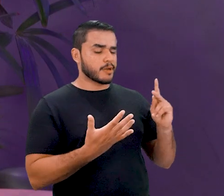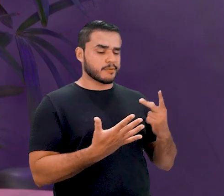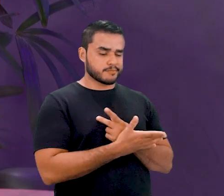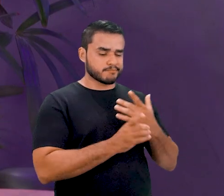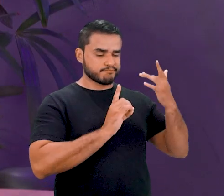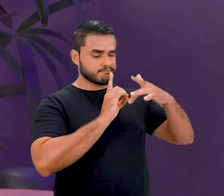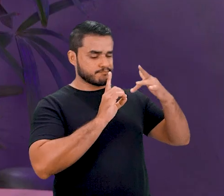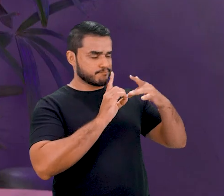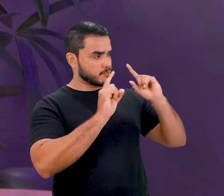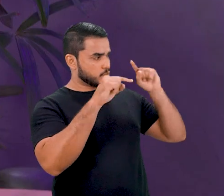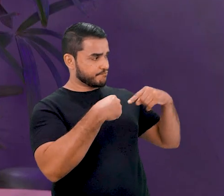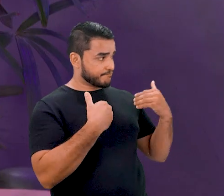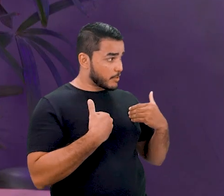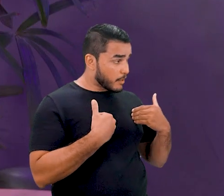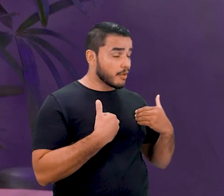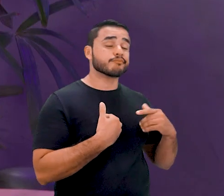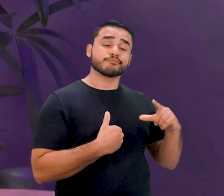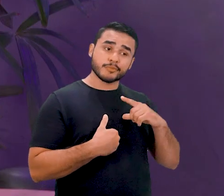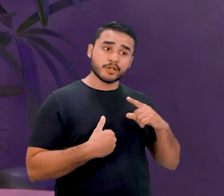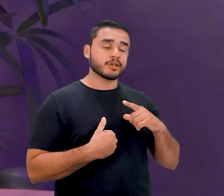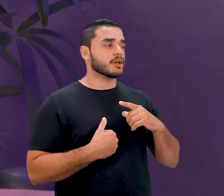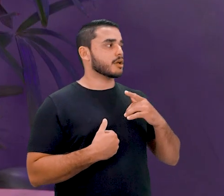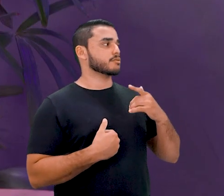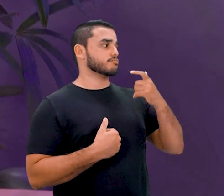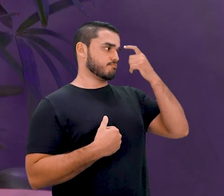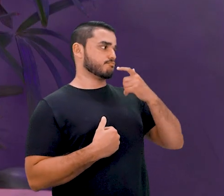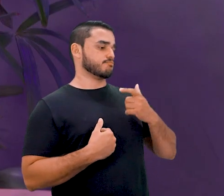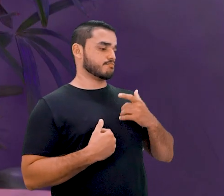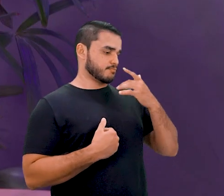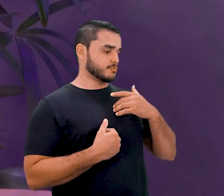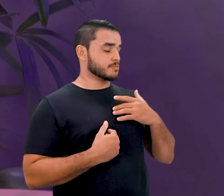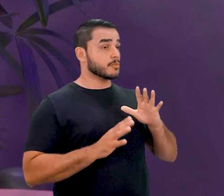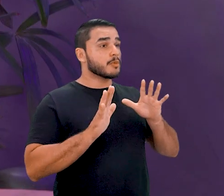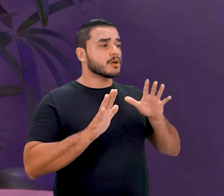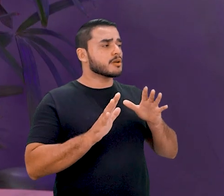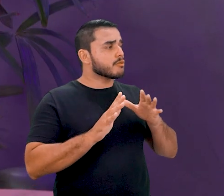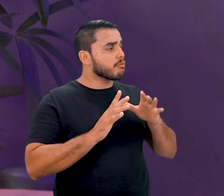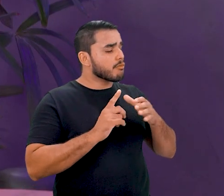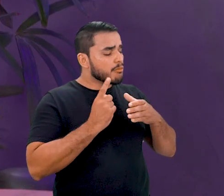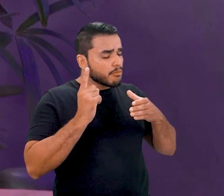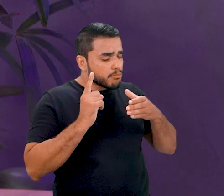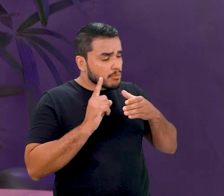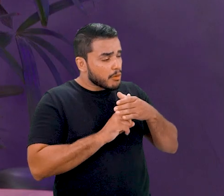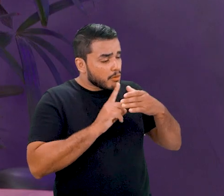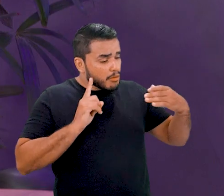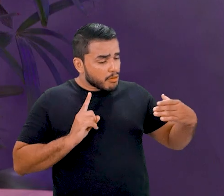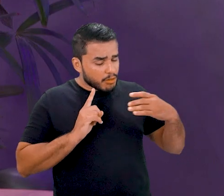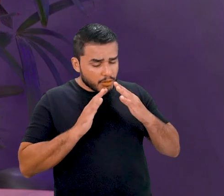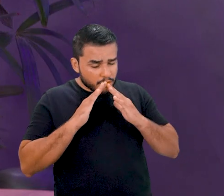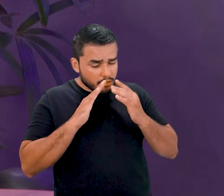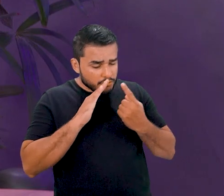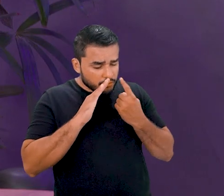por conta, muitas vezes, do isolamento, que hoje está menor, mas a gente não pode negar. A gente tem um censo que